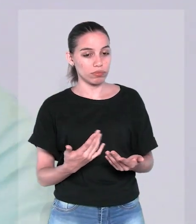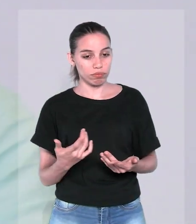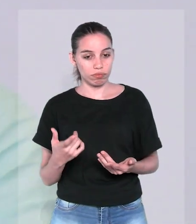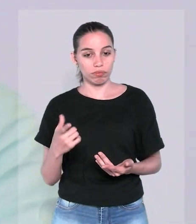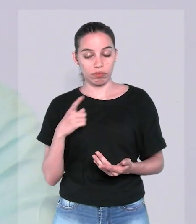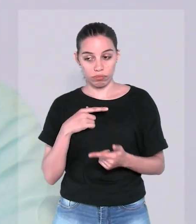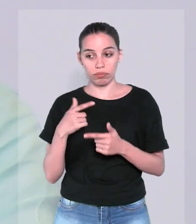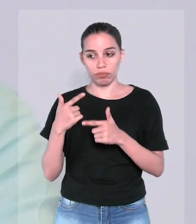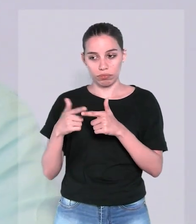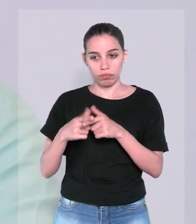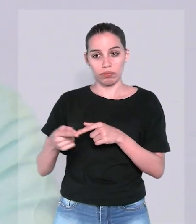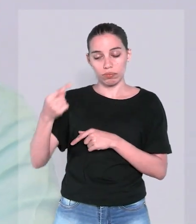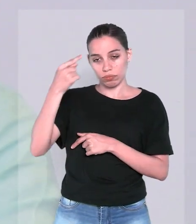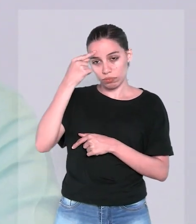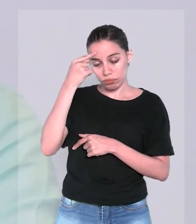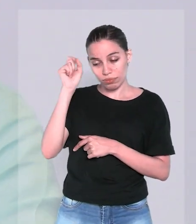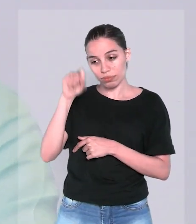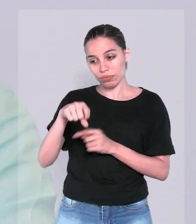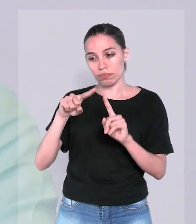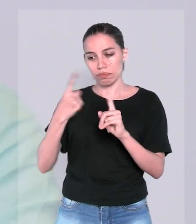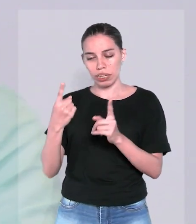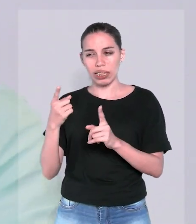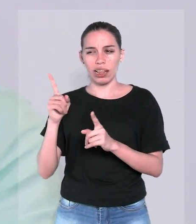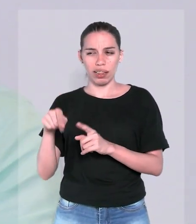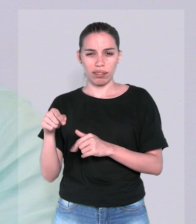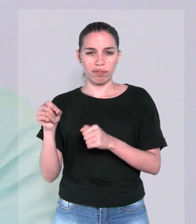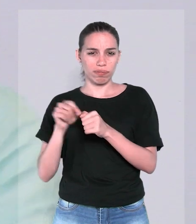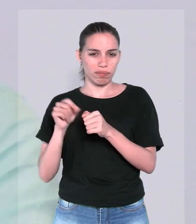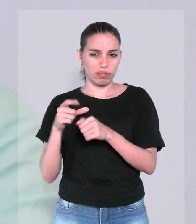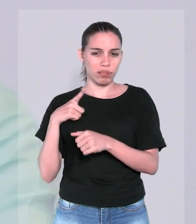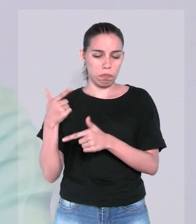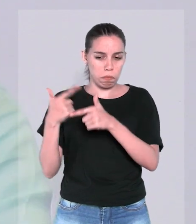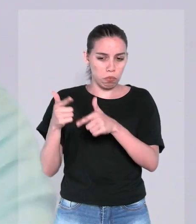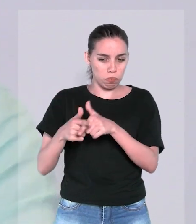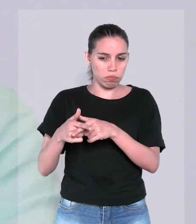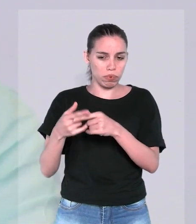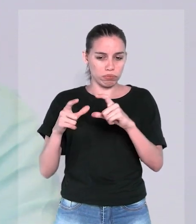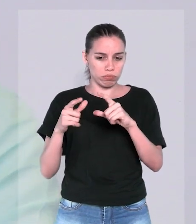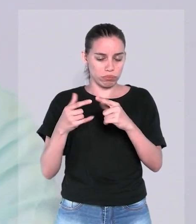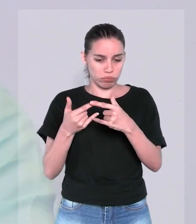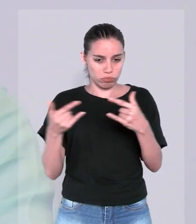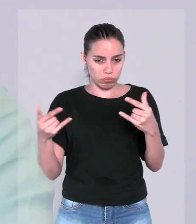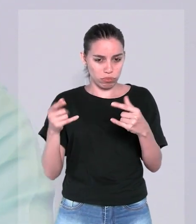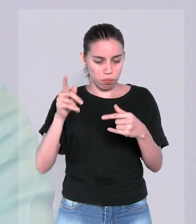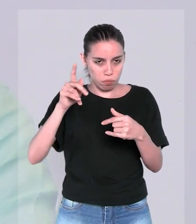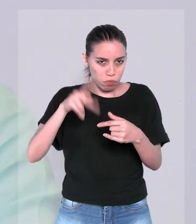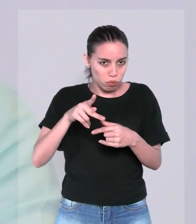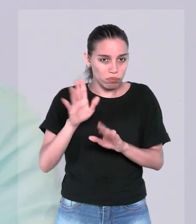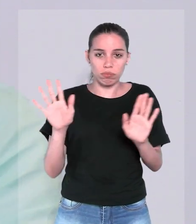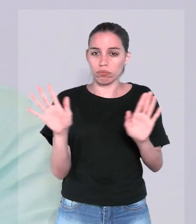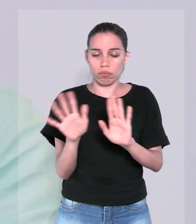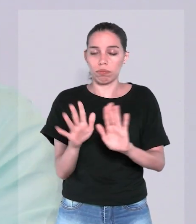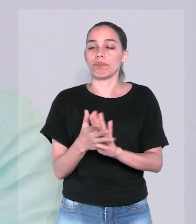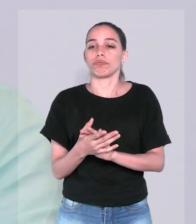pessoa que, do ponto de vista das execuções cognitivas, das funções psíquicas superiores, tudo ok,